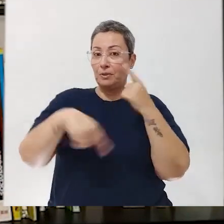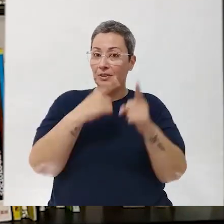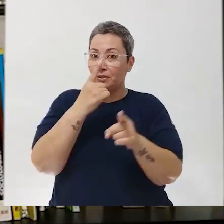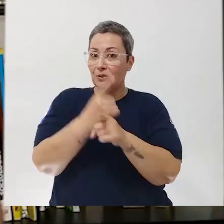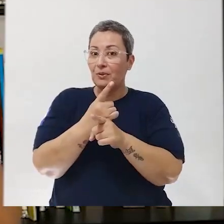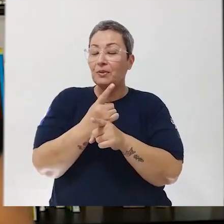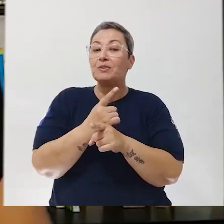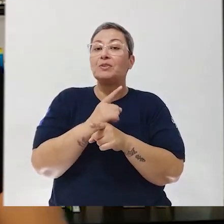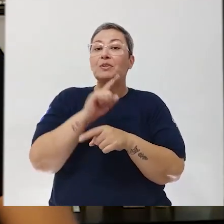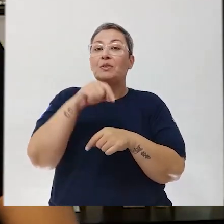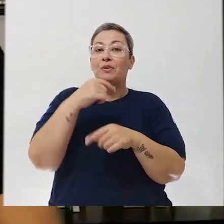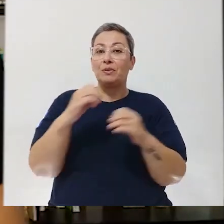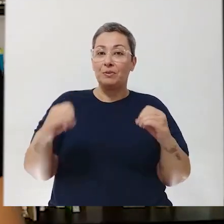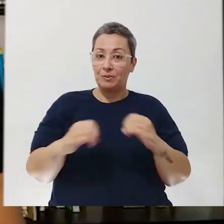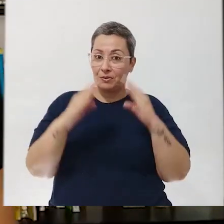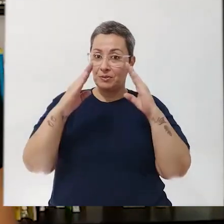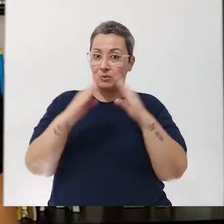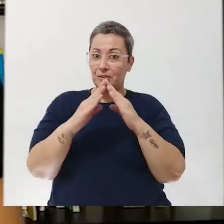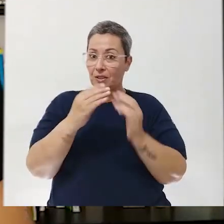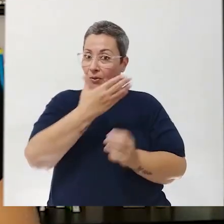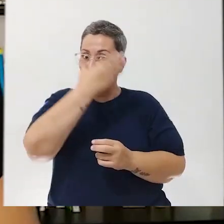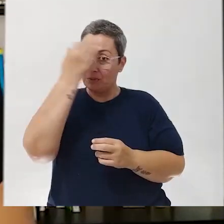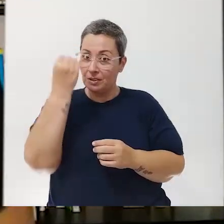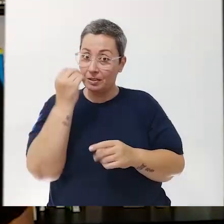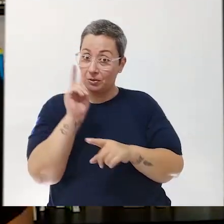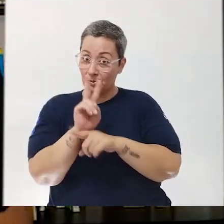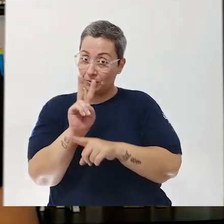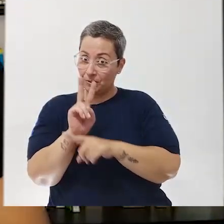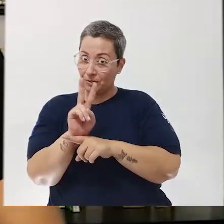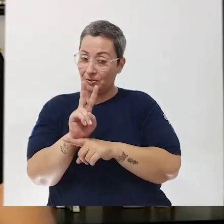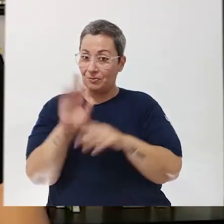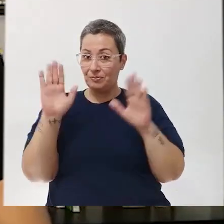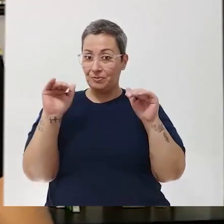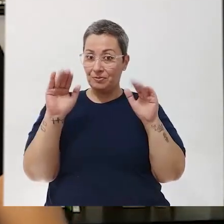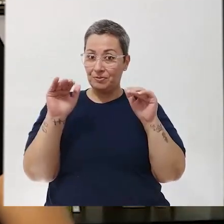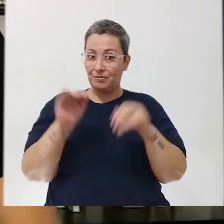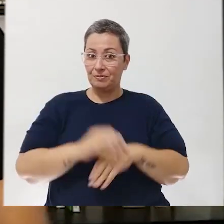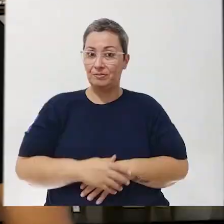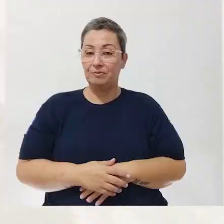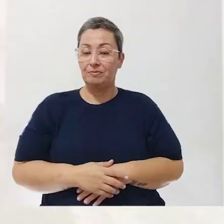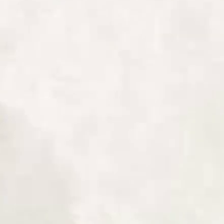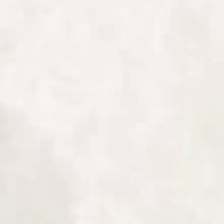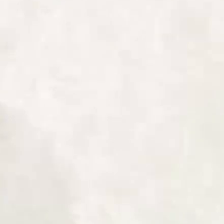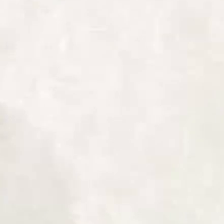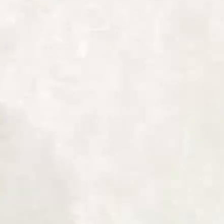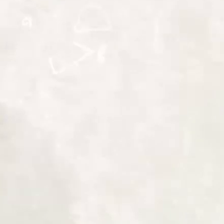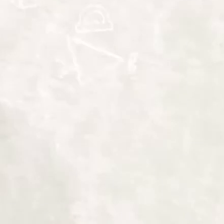Encontro vocês no próximo programa. Não se esqueçam, cuidem-se. Tchau, tchau!